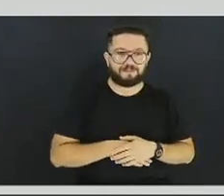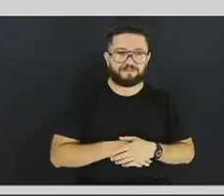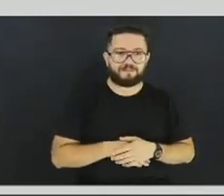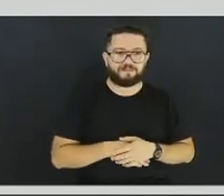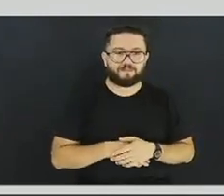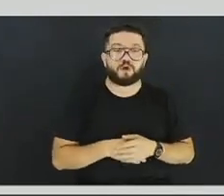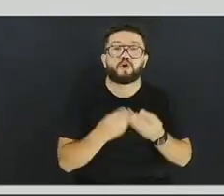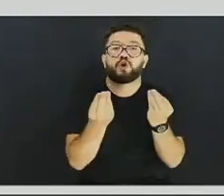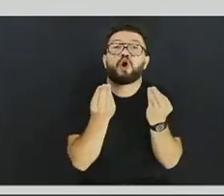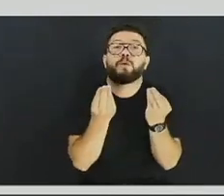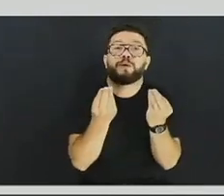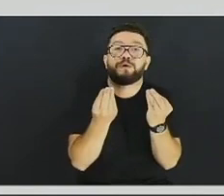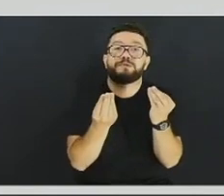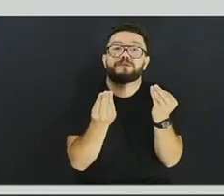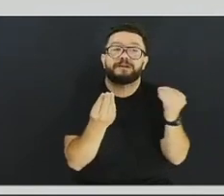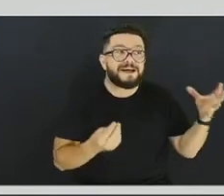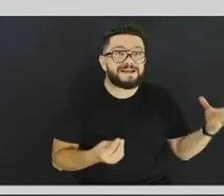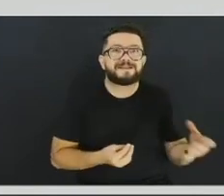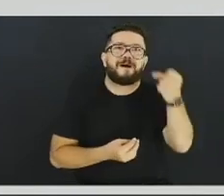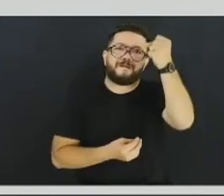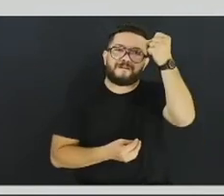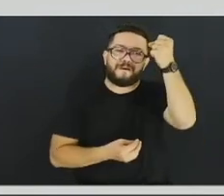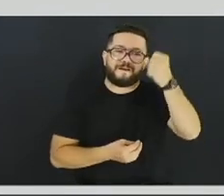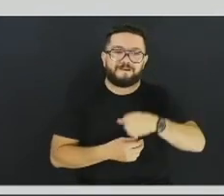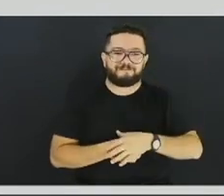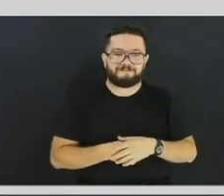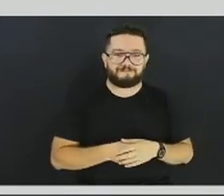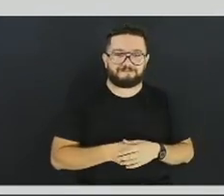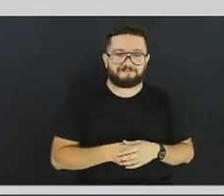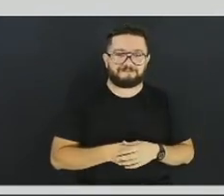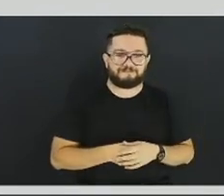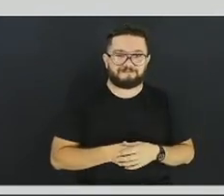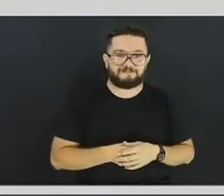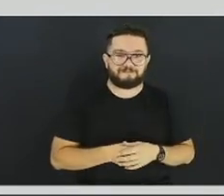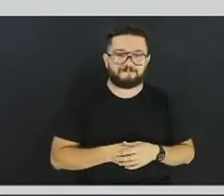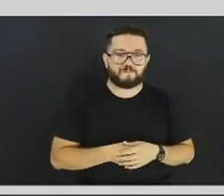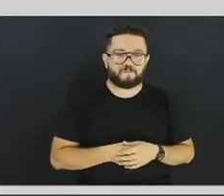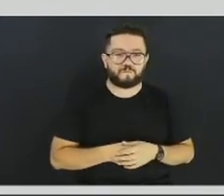essa... Olha o que eu disse lá. Atenção a essa palavra.